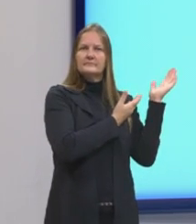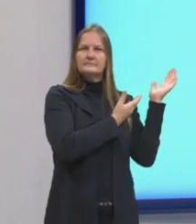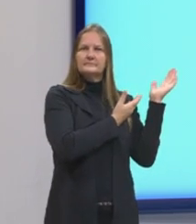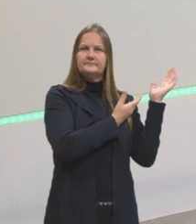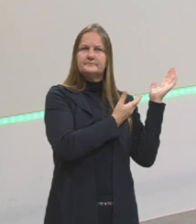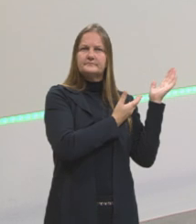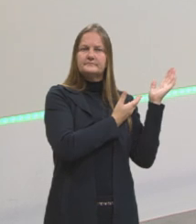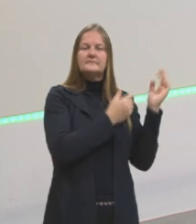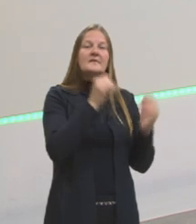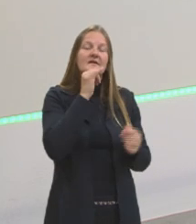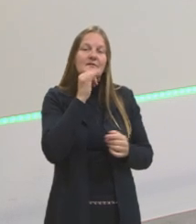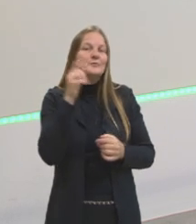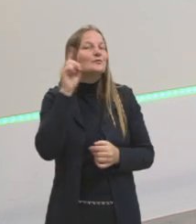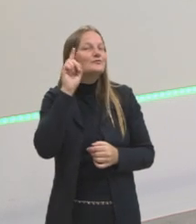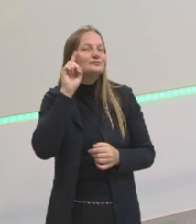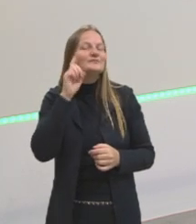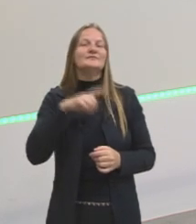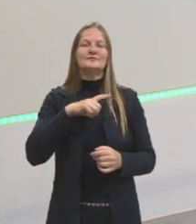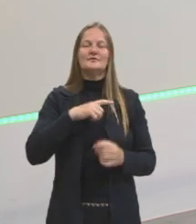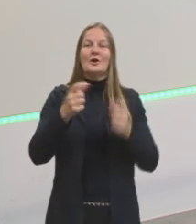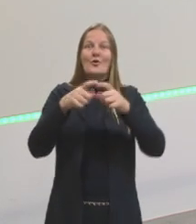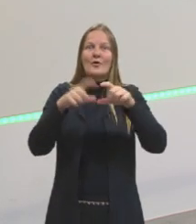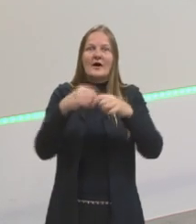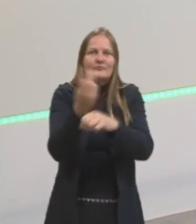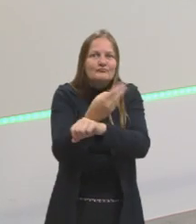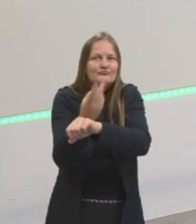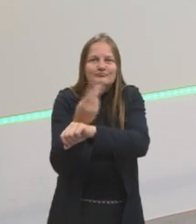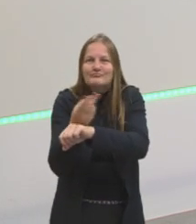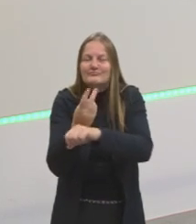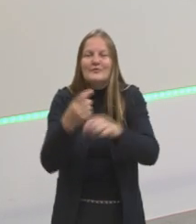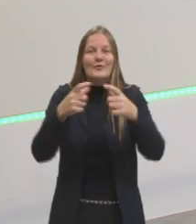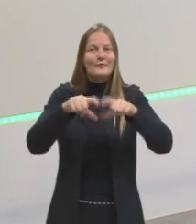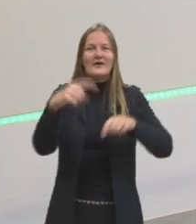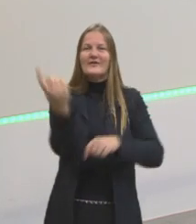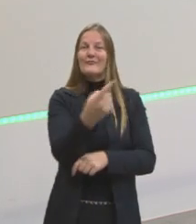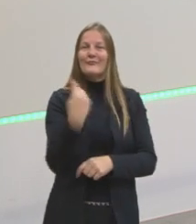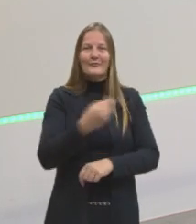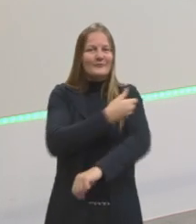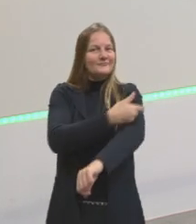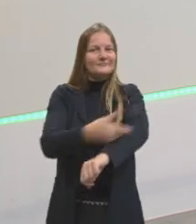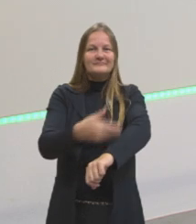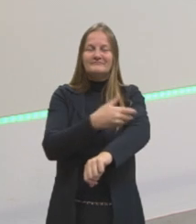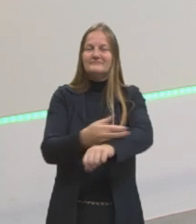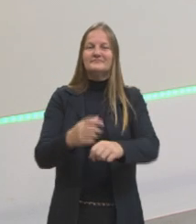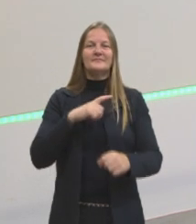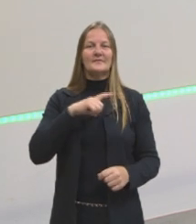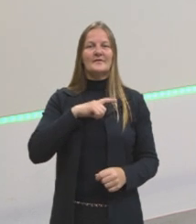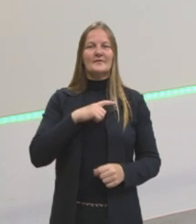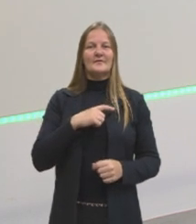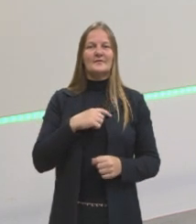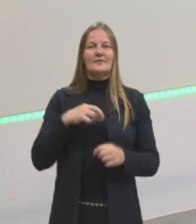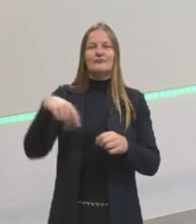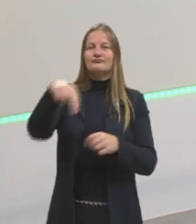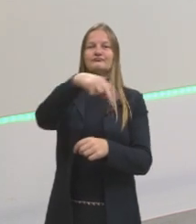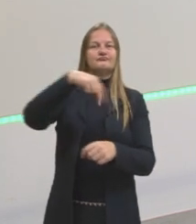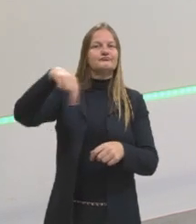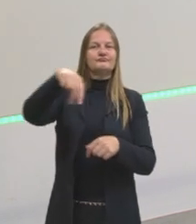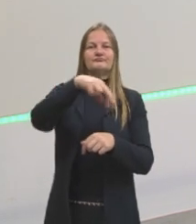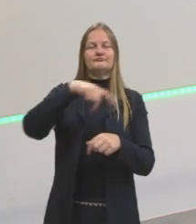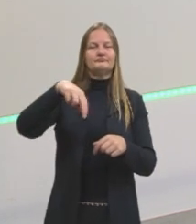sobre coisas nosso dia a dia e coisas comuns coisas lugares aonde onde a gente tende a circular